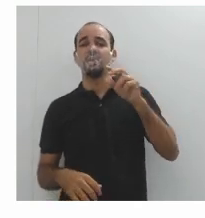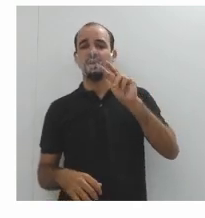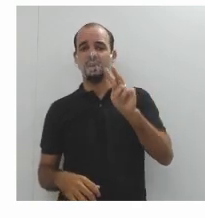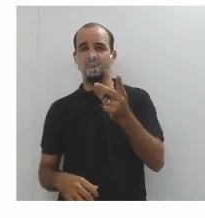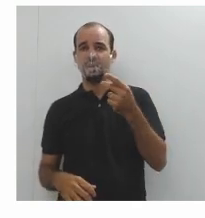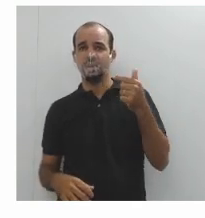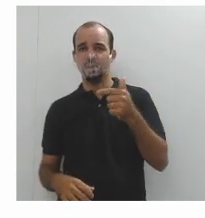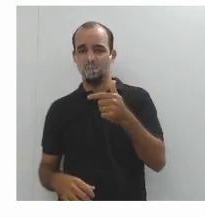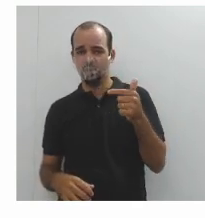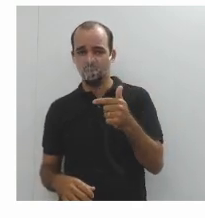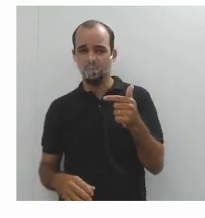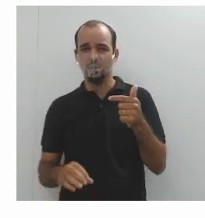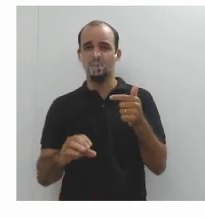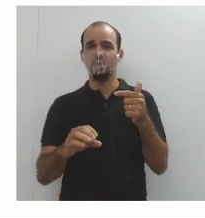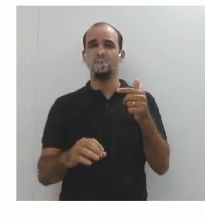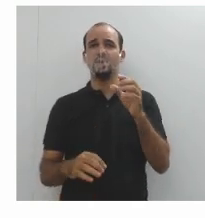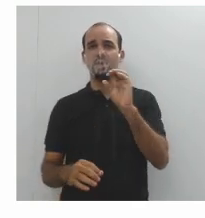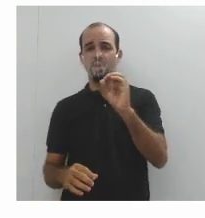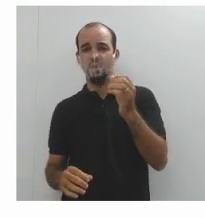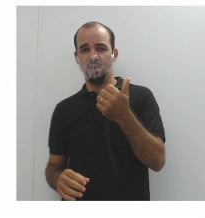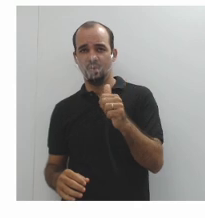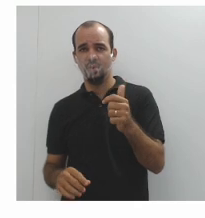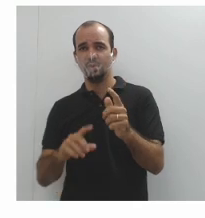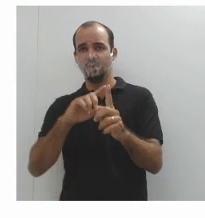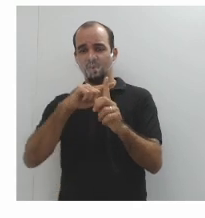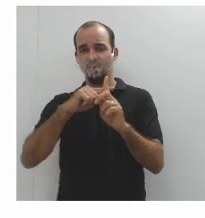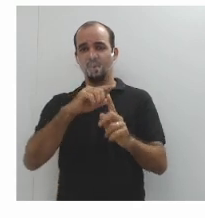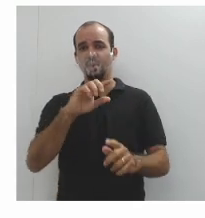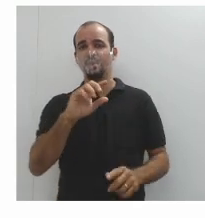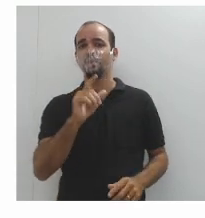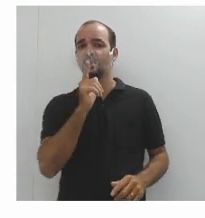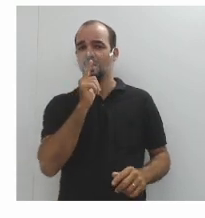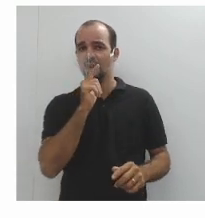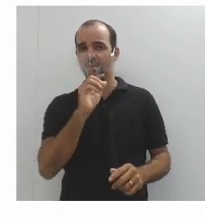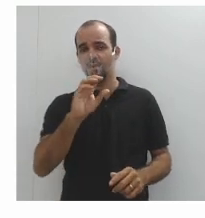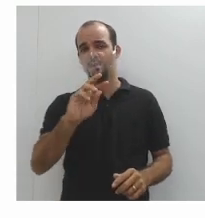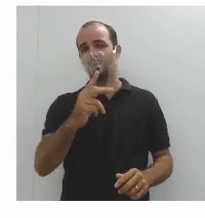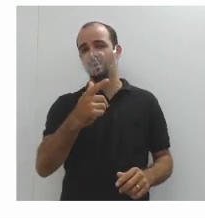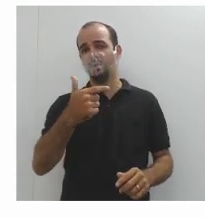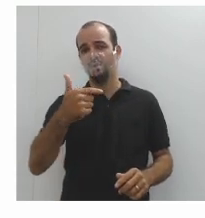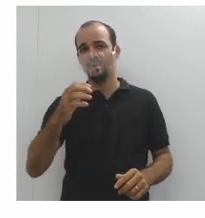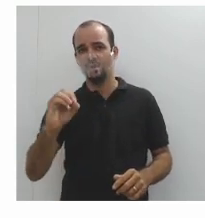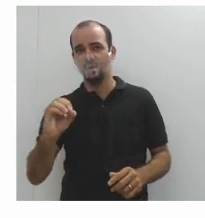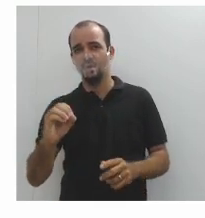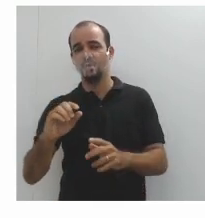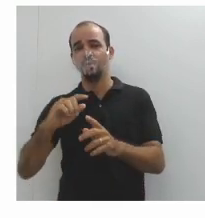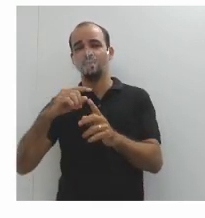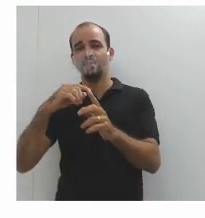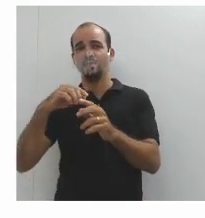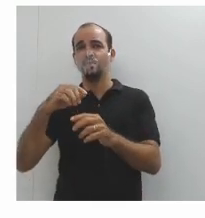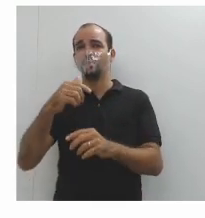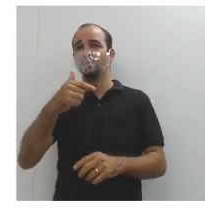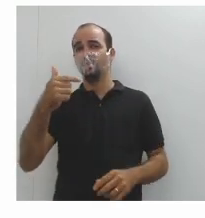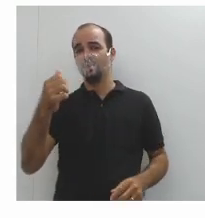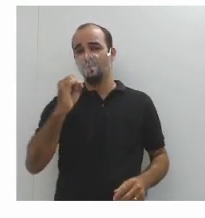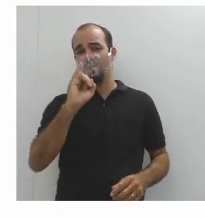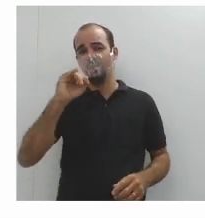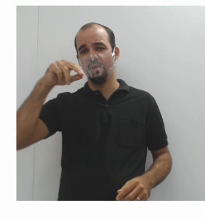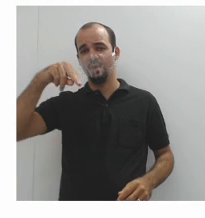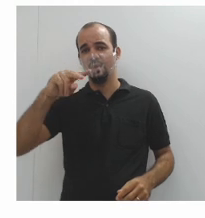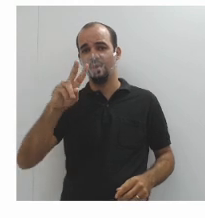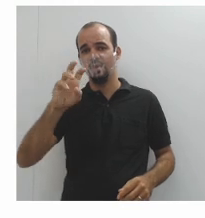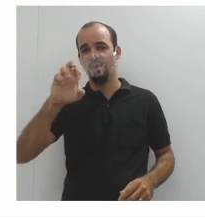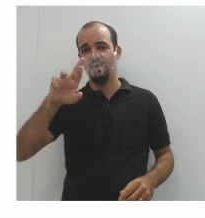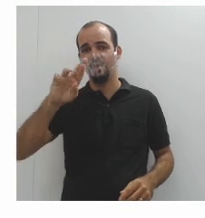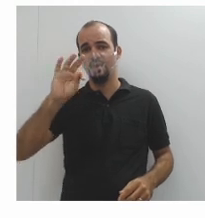tenho glicose mais frutose, ok? Que é um disacarídeo,